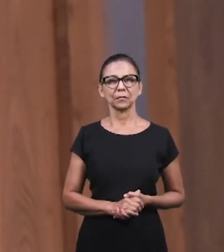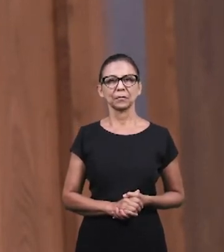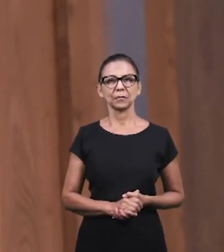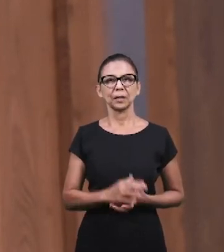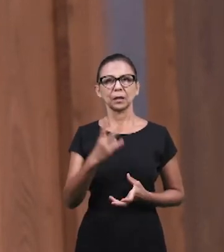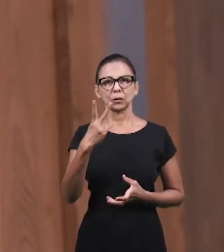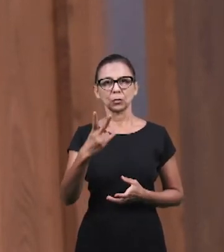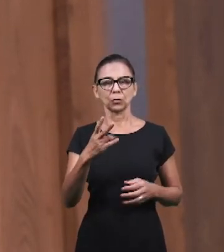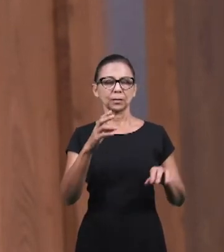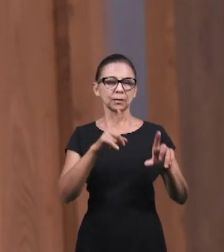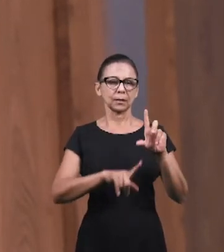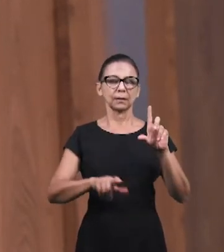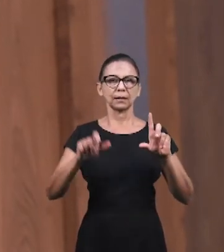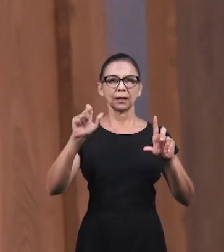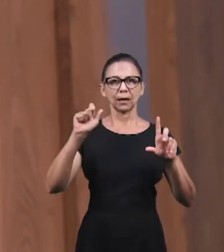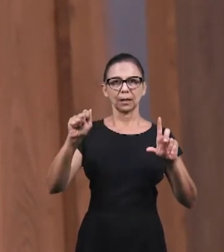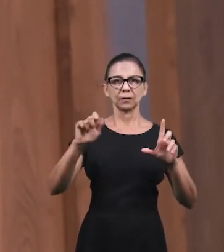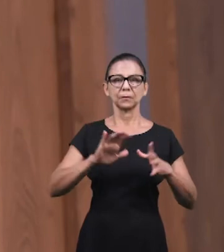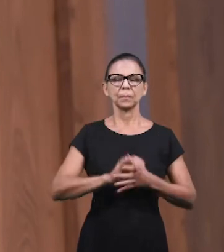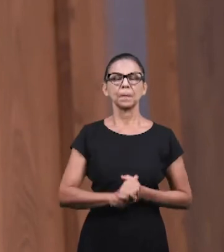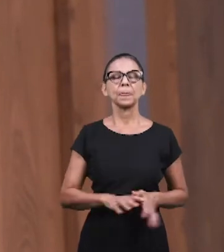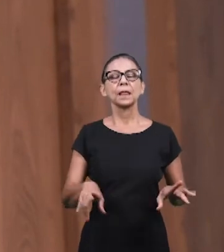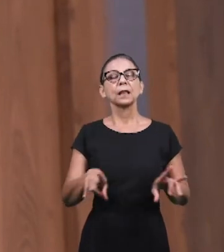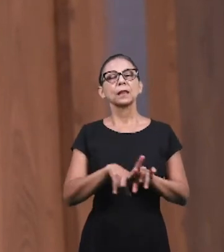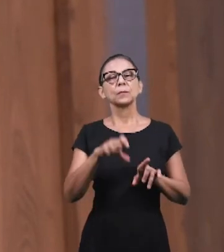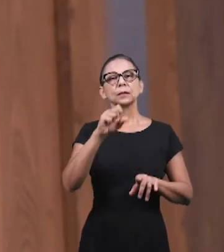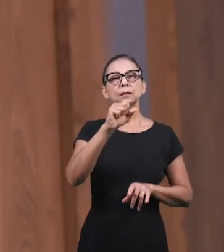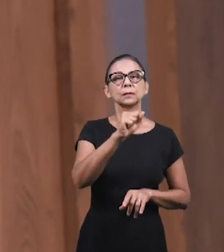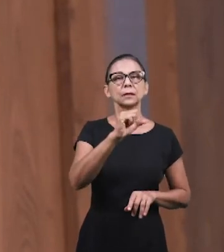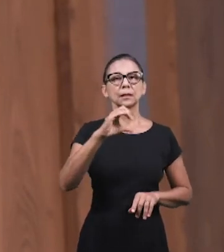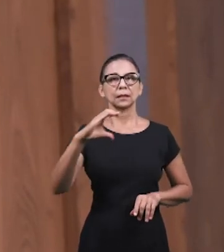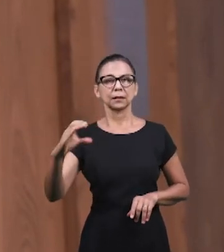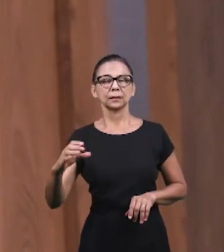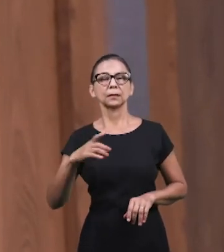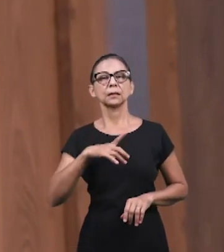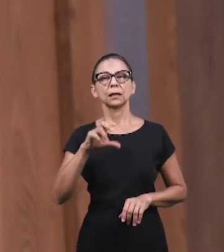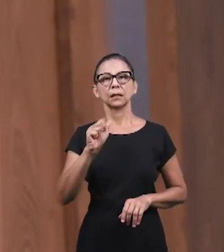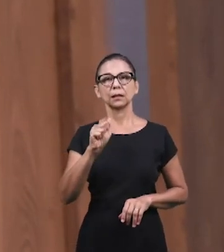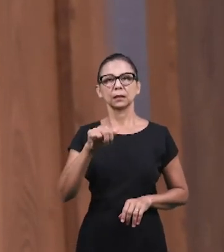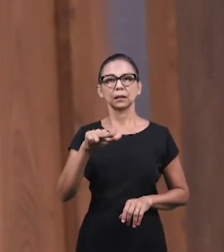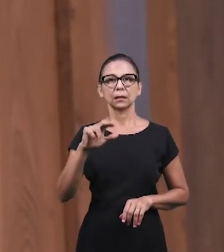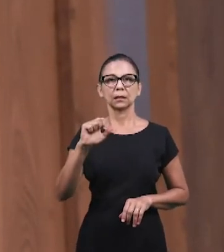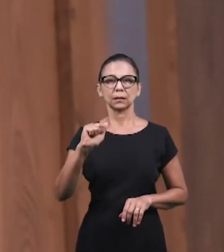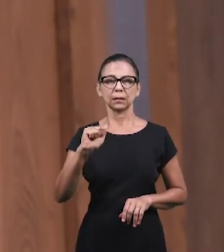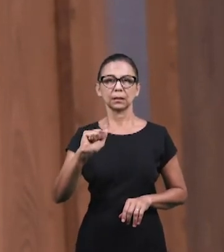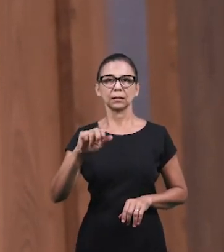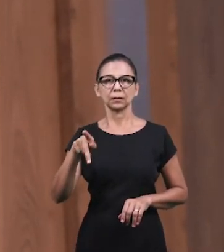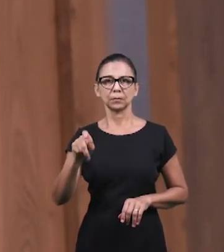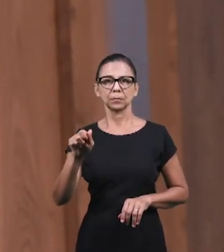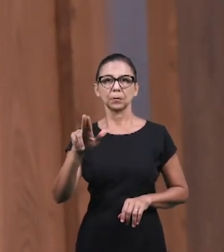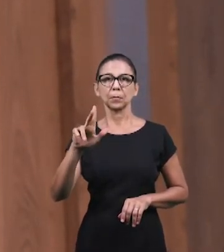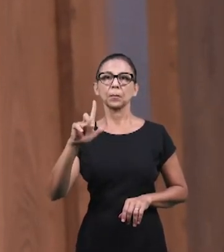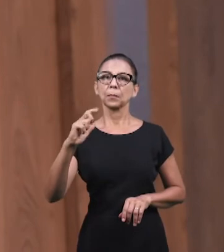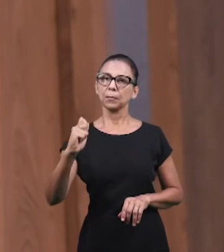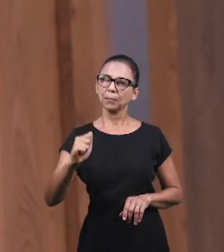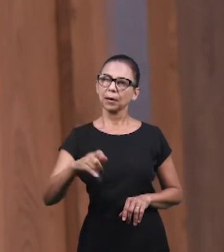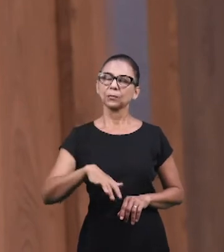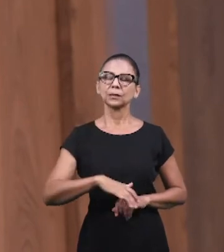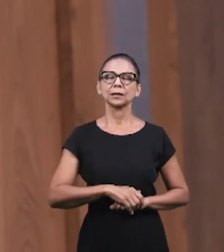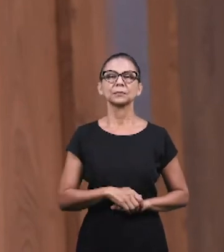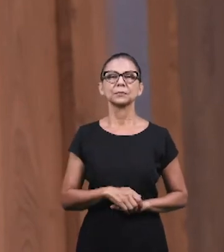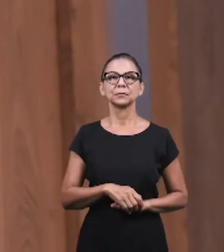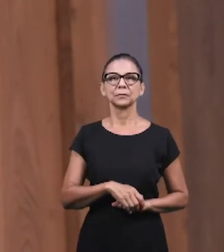E logo finalizando, teremos lá de Santa Catarina a Ana Paula. A Ana Paula é do grupo de jovens da igreja de Floresta, lá em